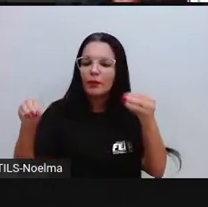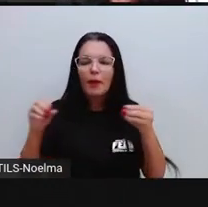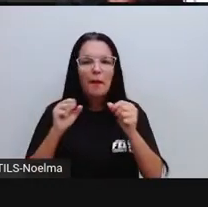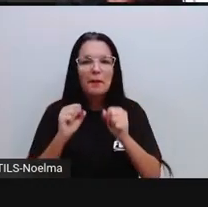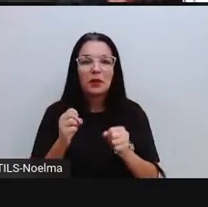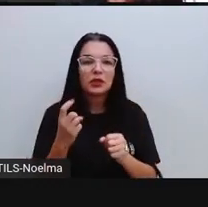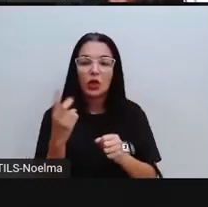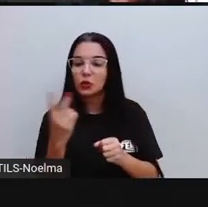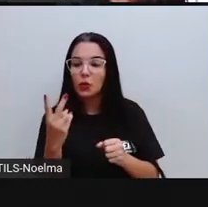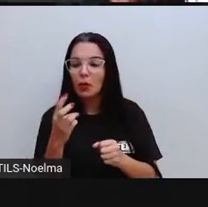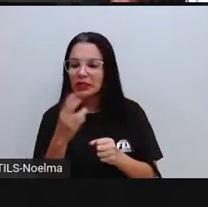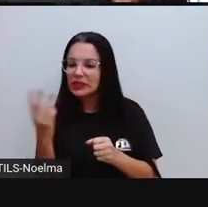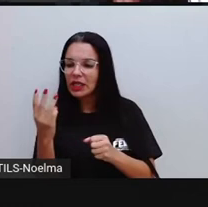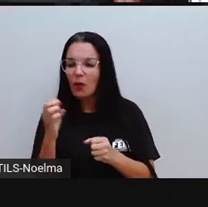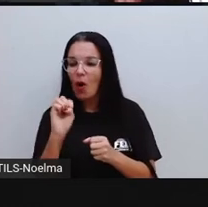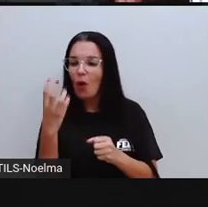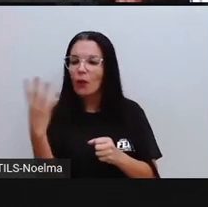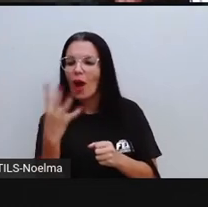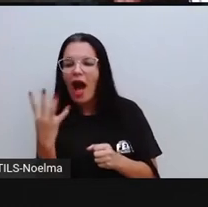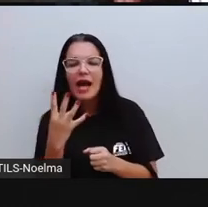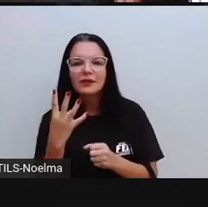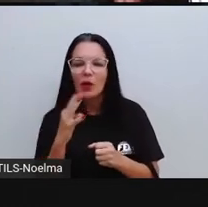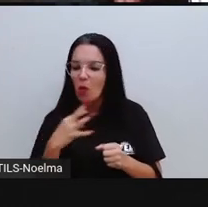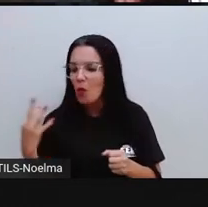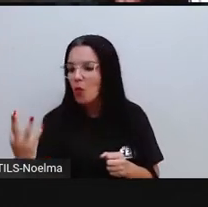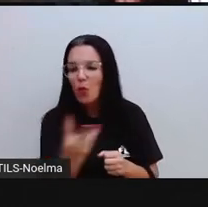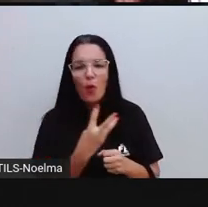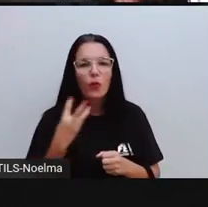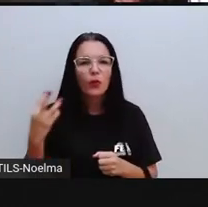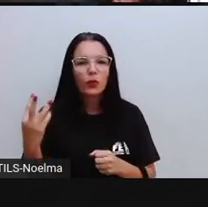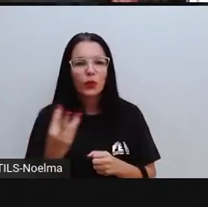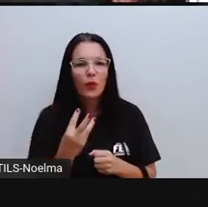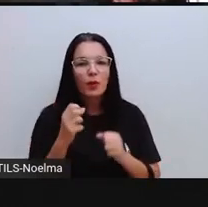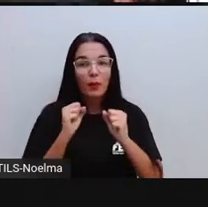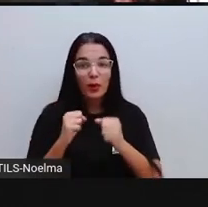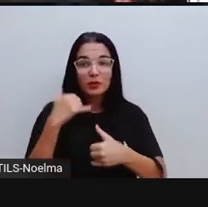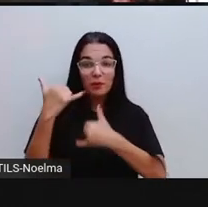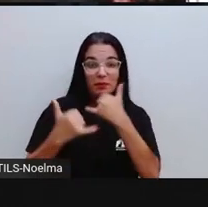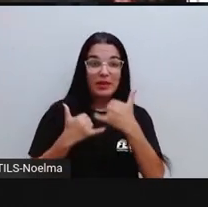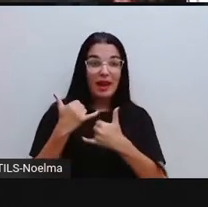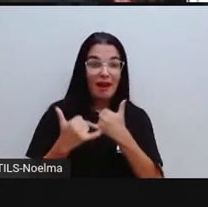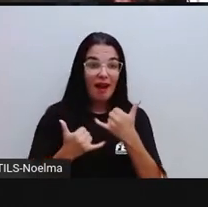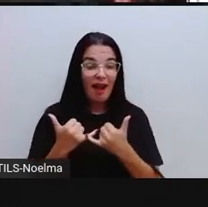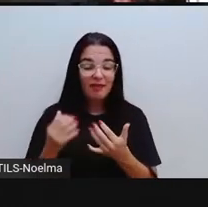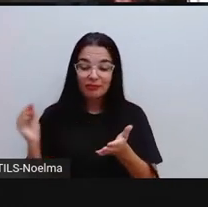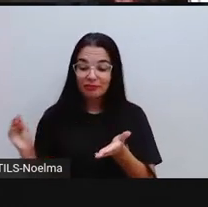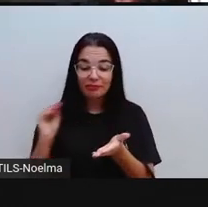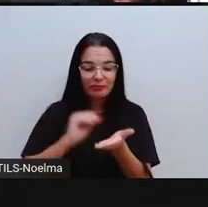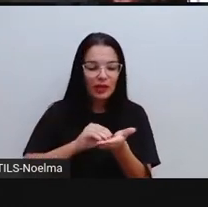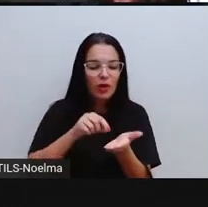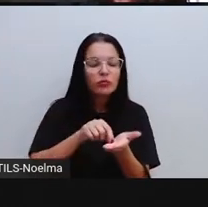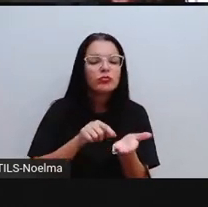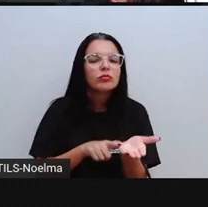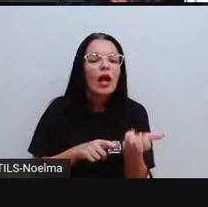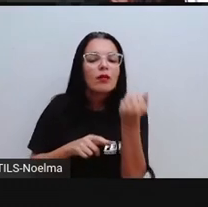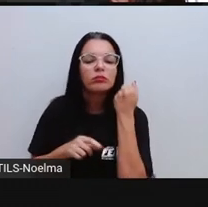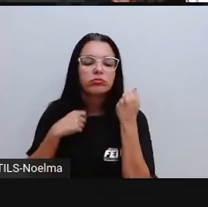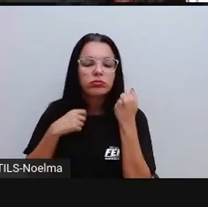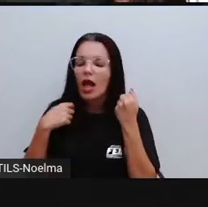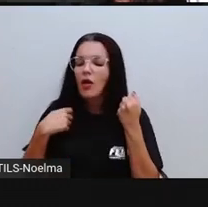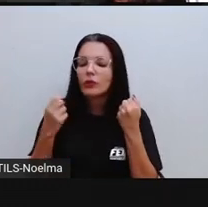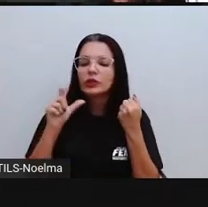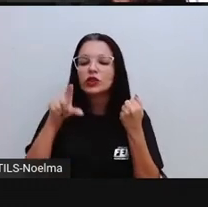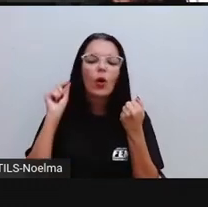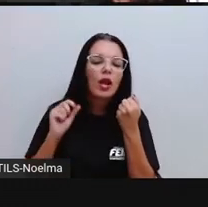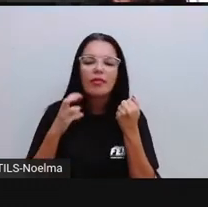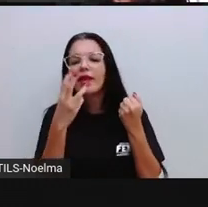em trio, em quarteto. E aí, cada um, ao mesmo tempo, vai jogar, vai colocar, né, abrir a mão aí com a quantidade de palitinho